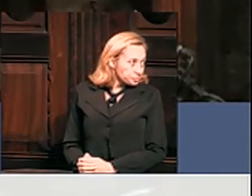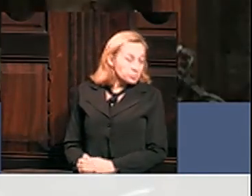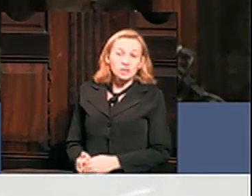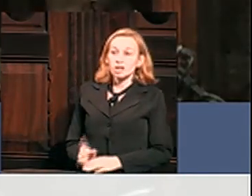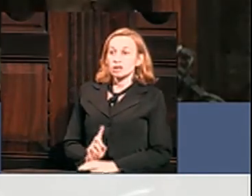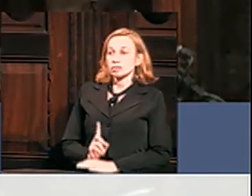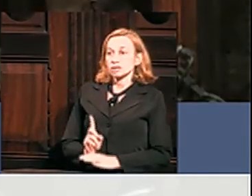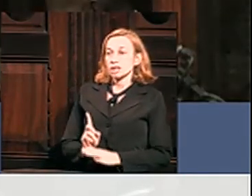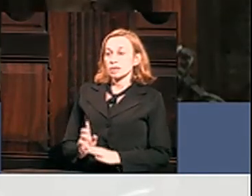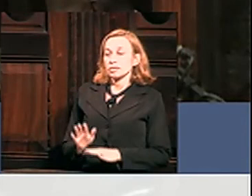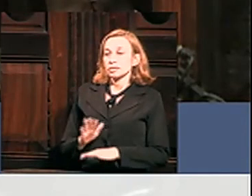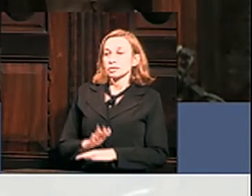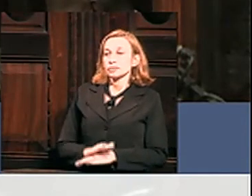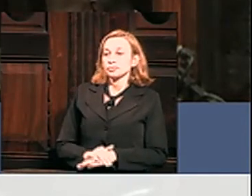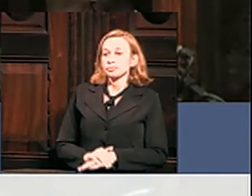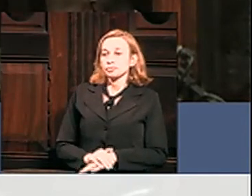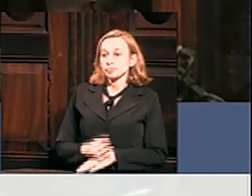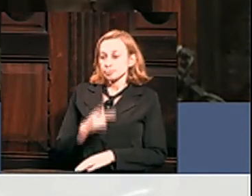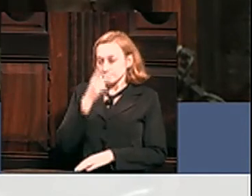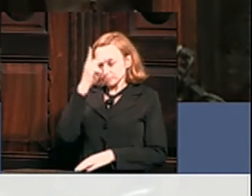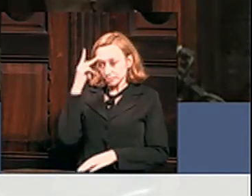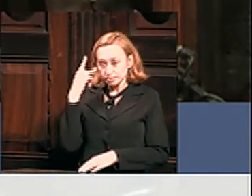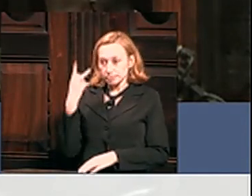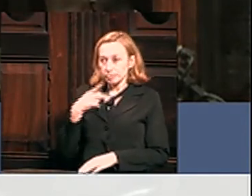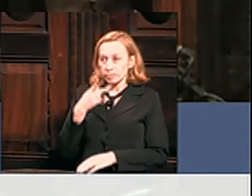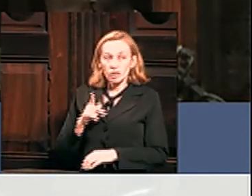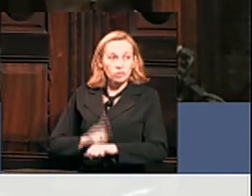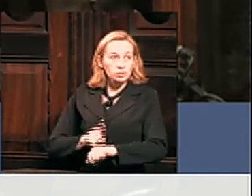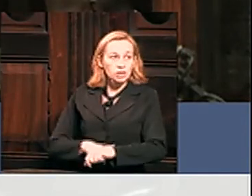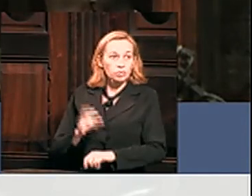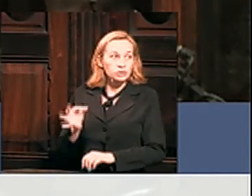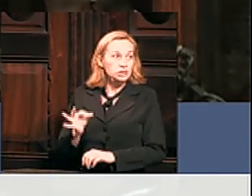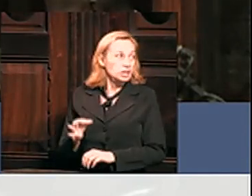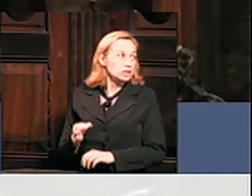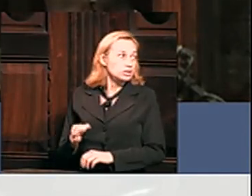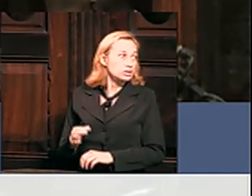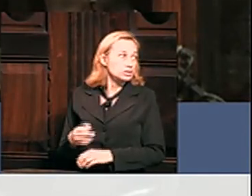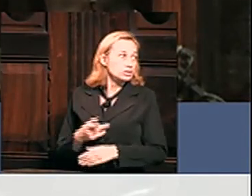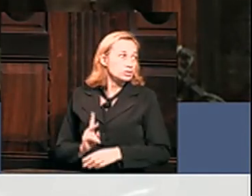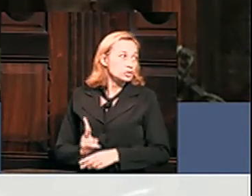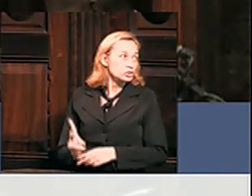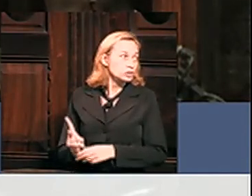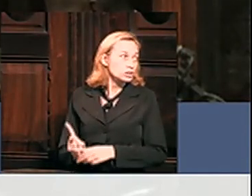Não havendo mais tempo regimental para a continuidade da